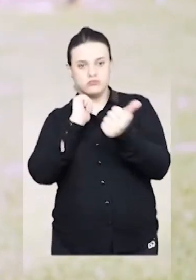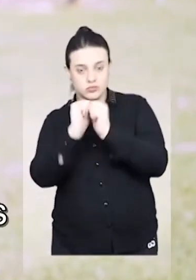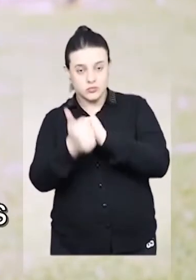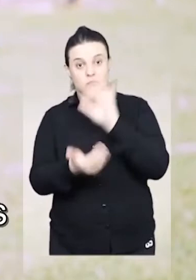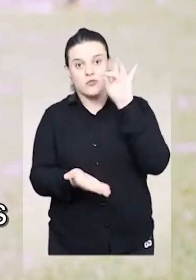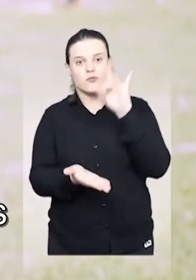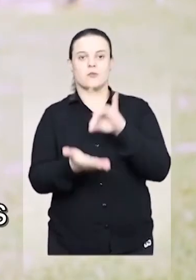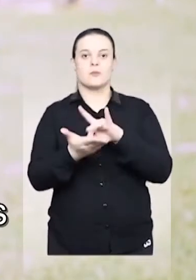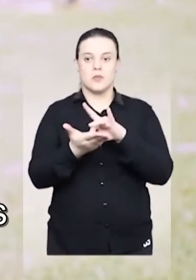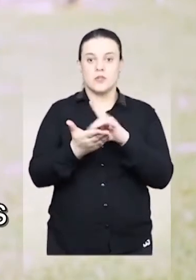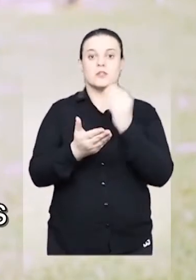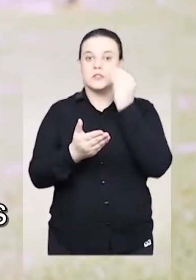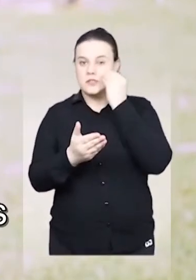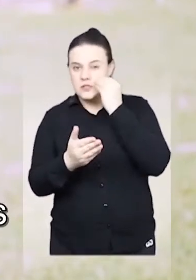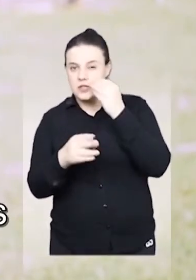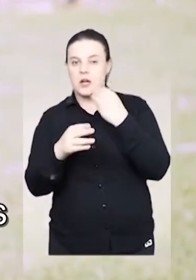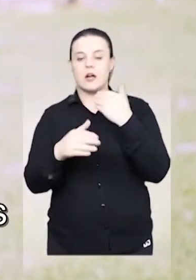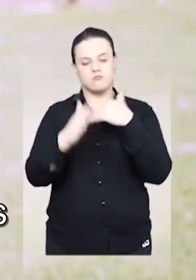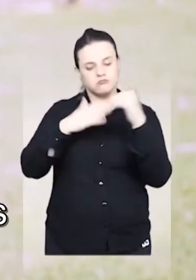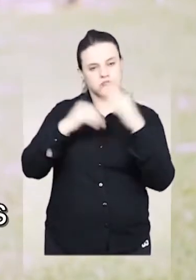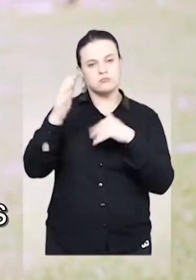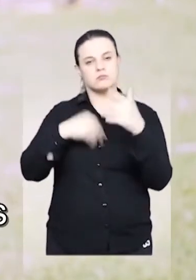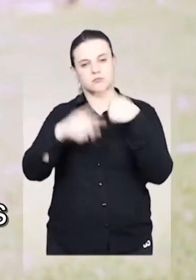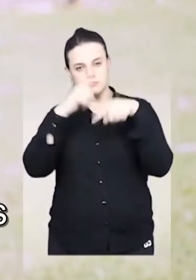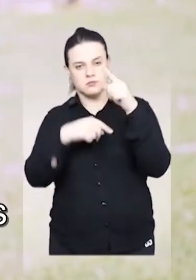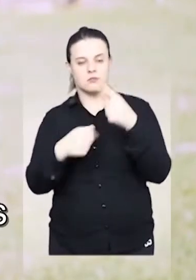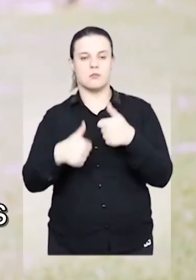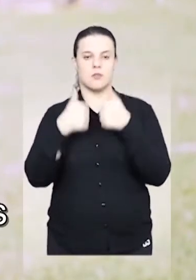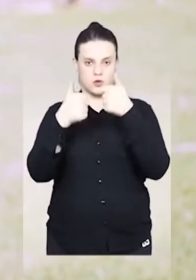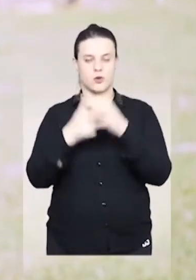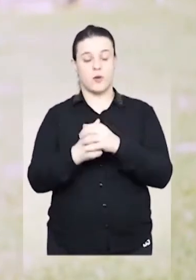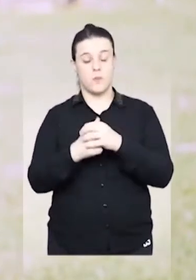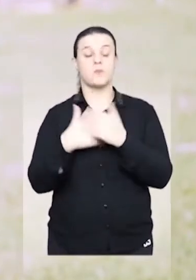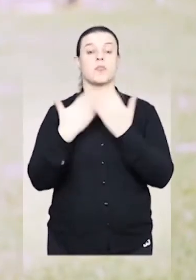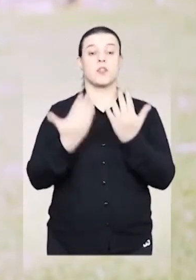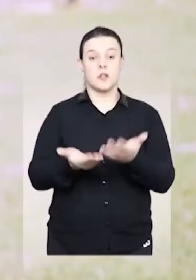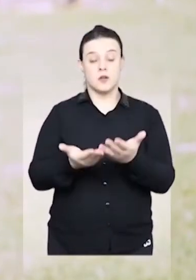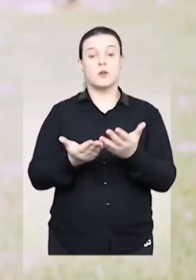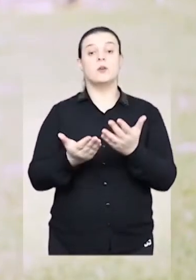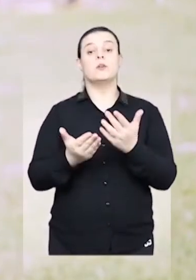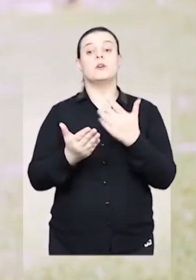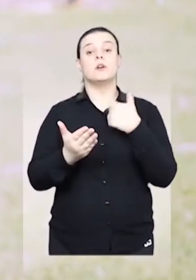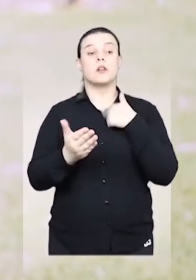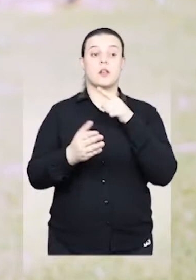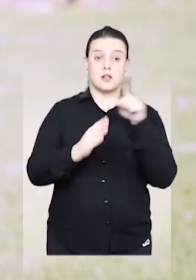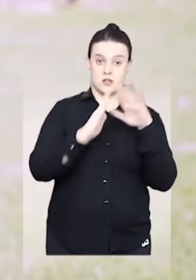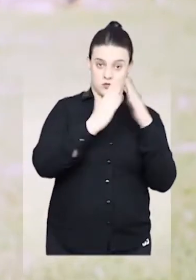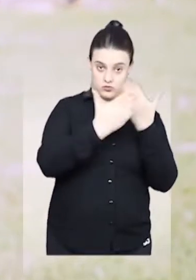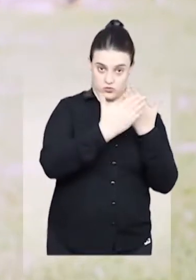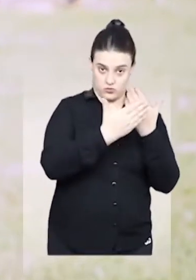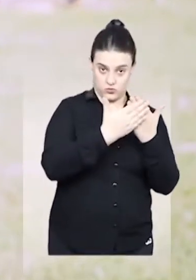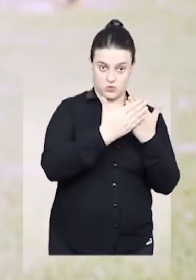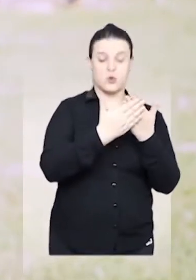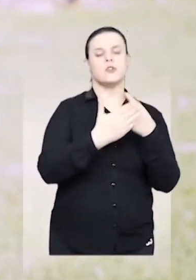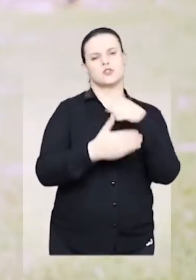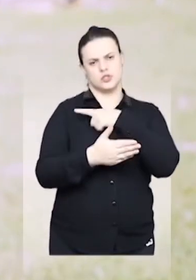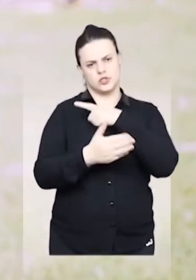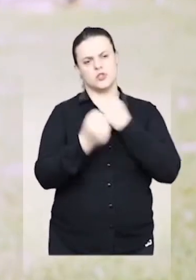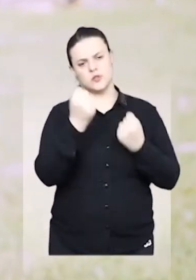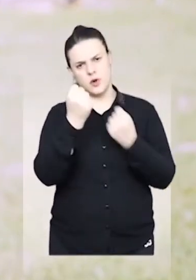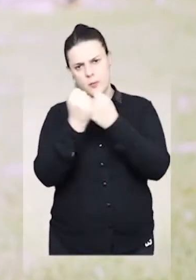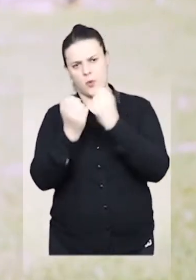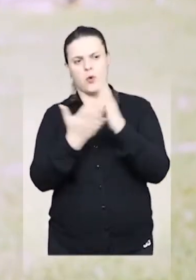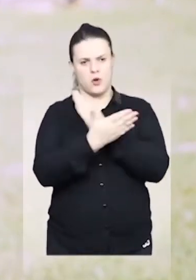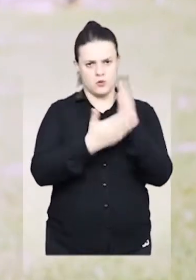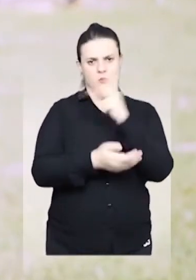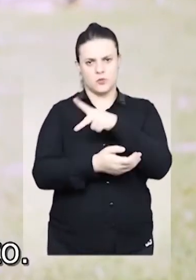jogar e a gente tentar aumentar as nossas potencialidades e tudo mais. Então... Na escola, eu tive apoio de